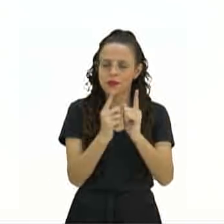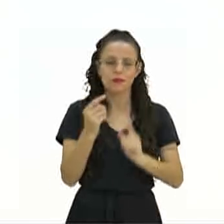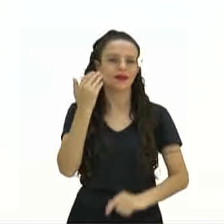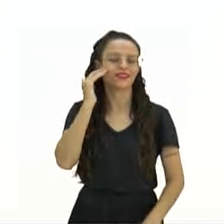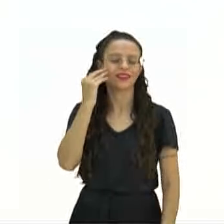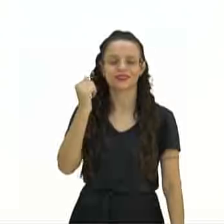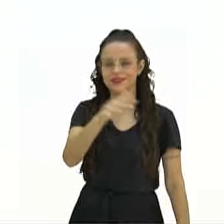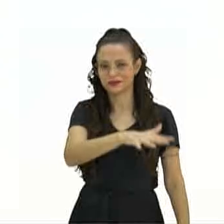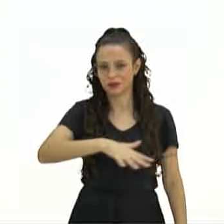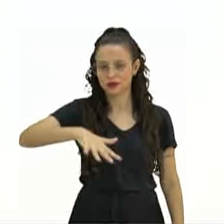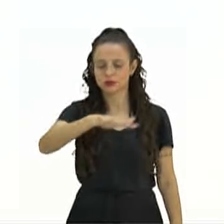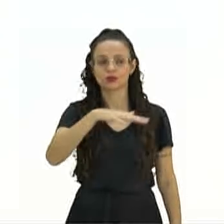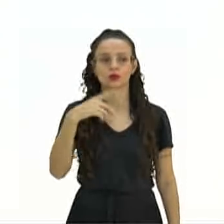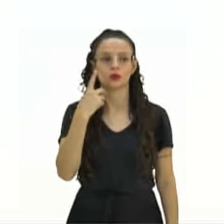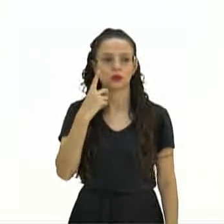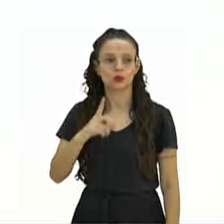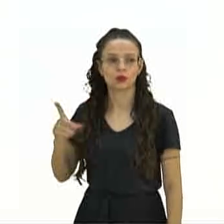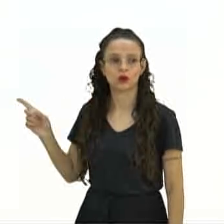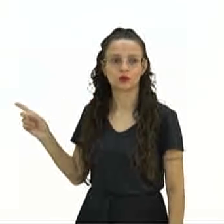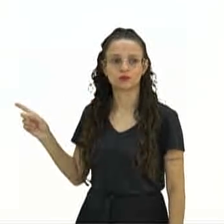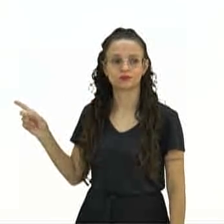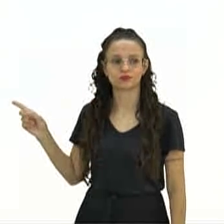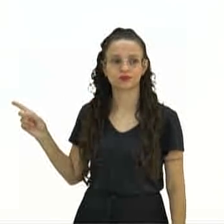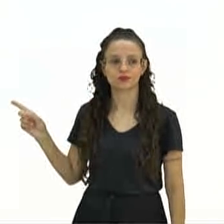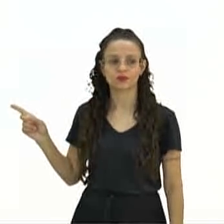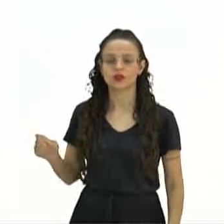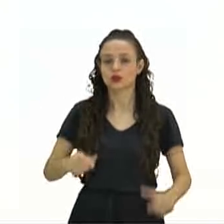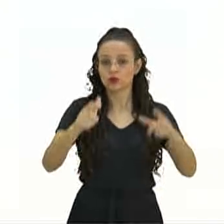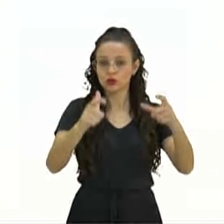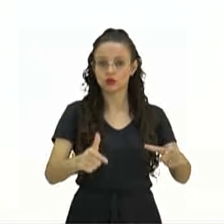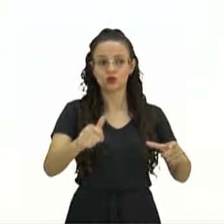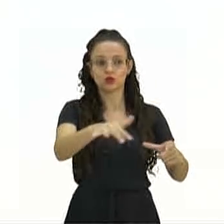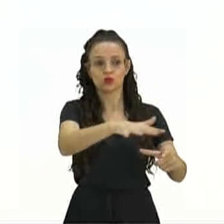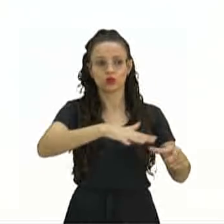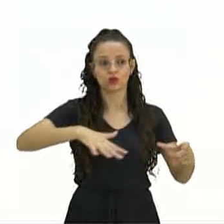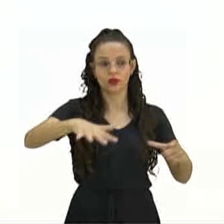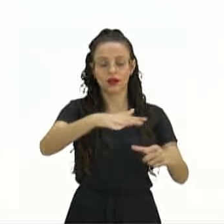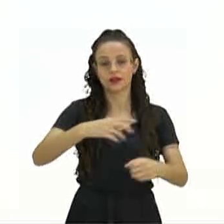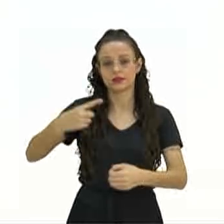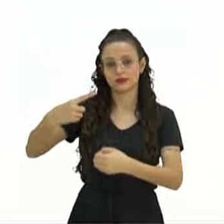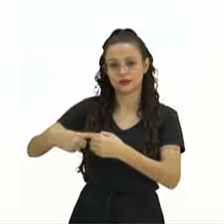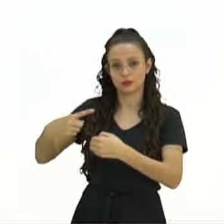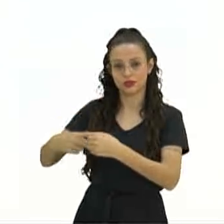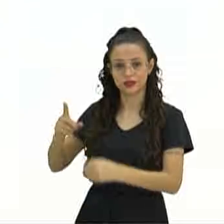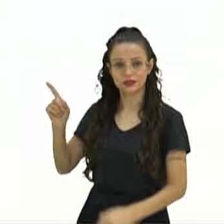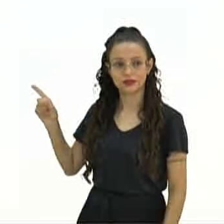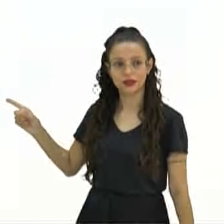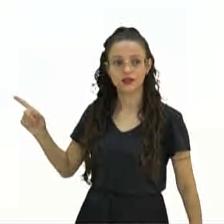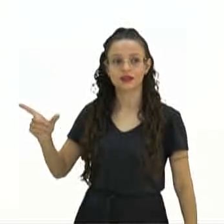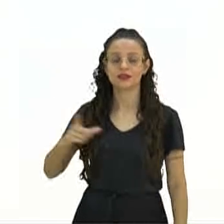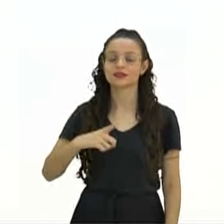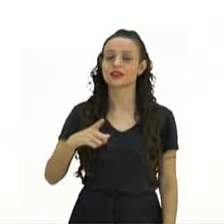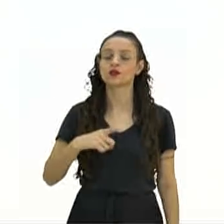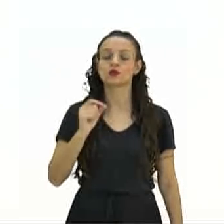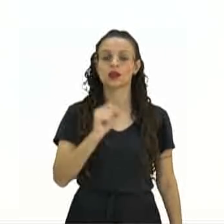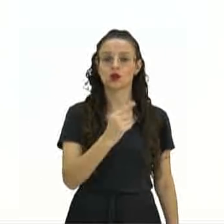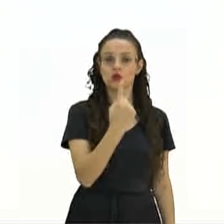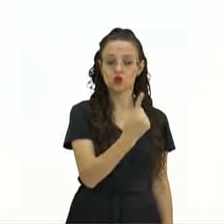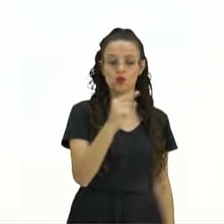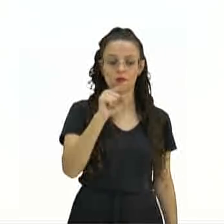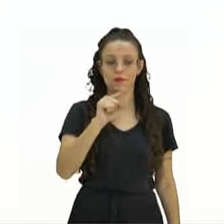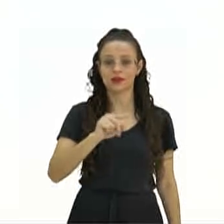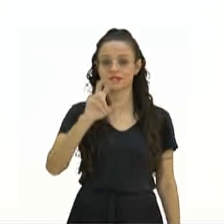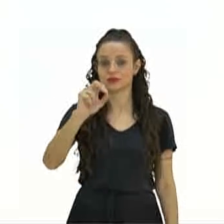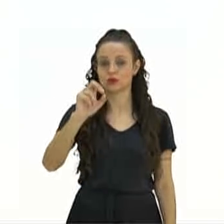espaço geográfico. Então, uma carta aqui de uma determinada área ali, Cornélio Procópio, que eu vou ter uma escala 1 para 50 mil.